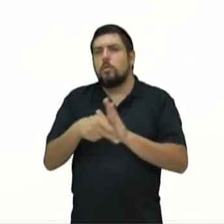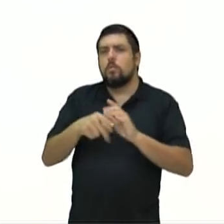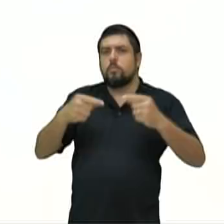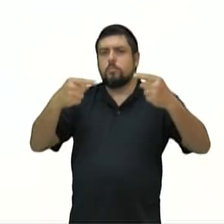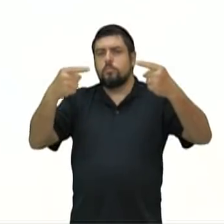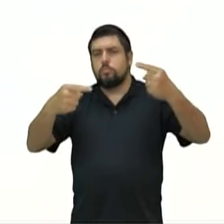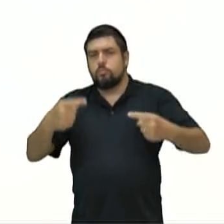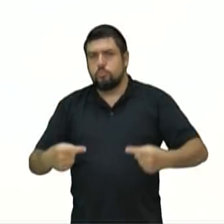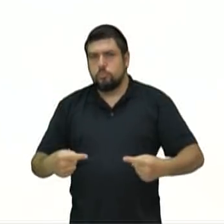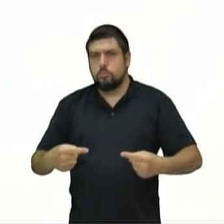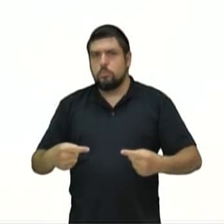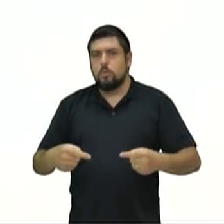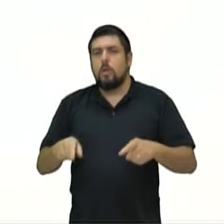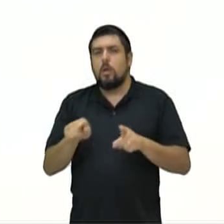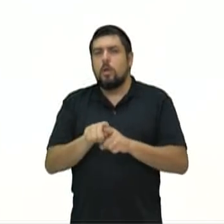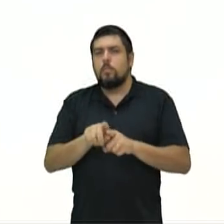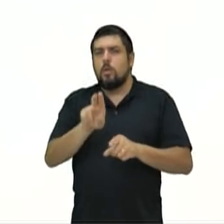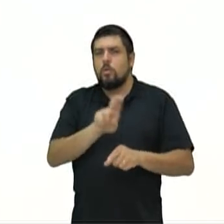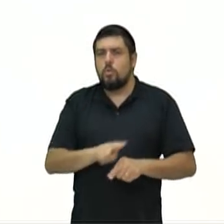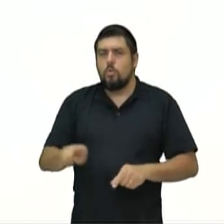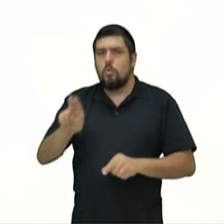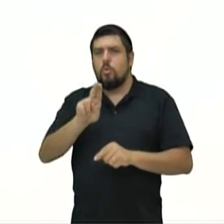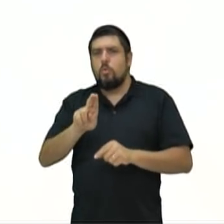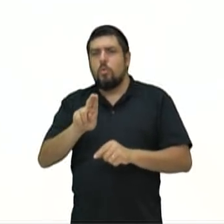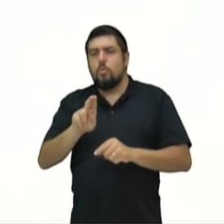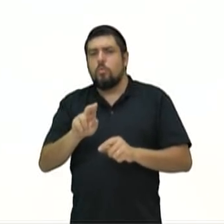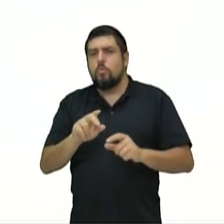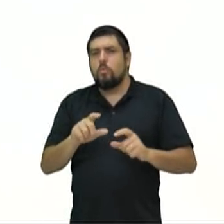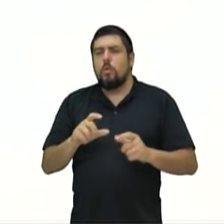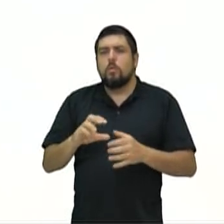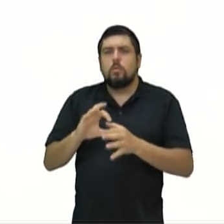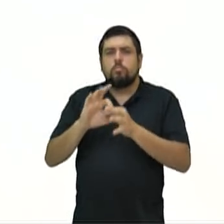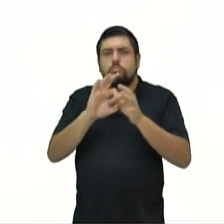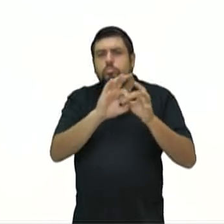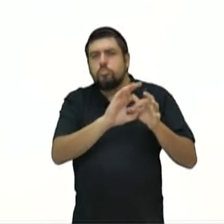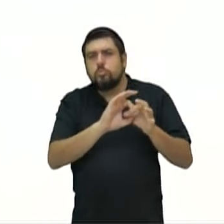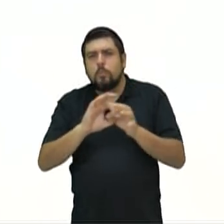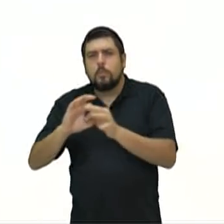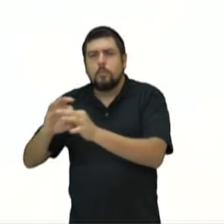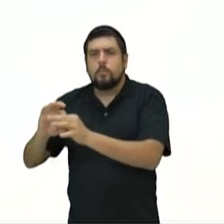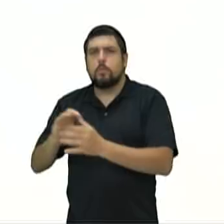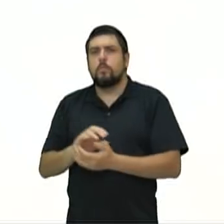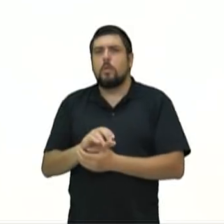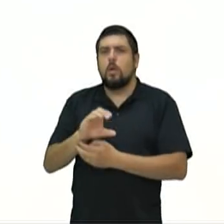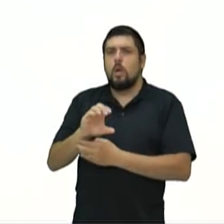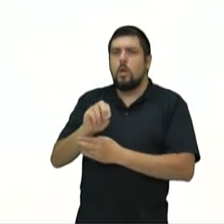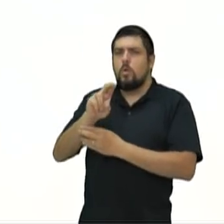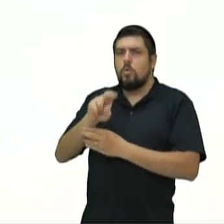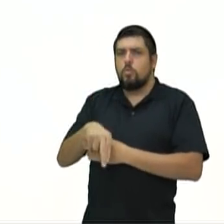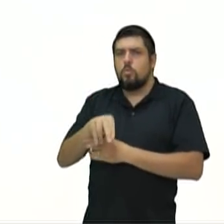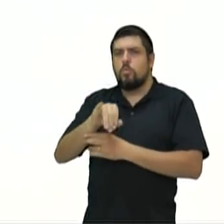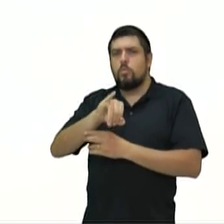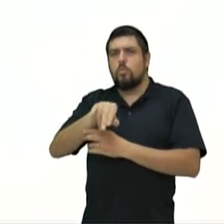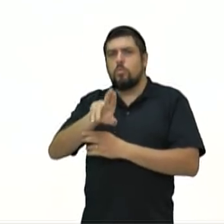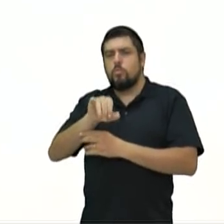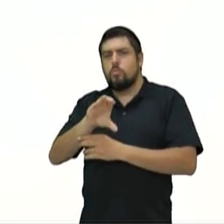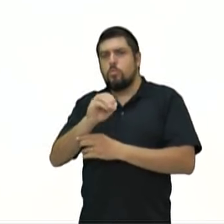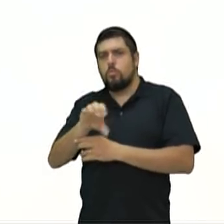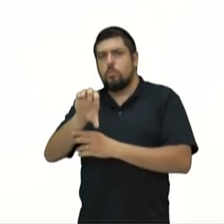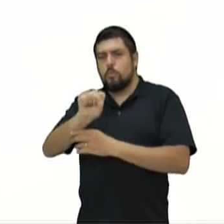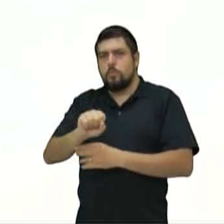efeitos de sentido produzidos pelo uso de conjunções. Nós vamos falar do texto dissertativo argumentativo. Não sei por que pulou aqui, mas falamos do texto dissertativo